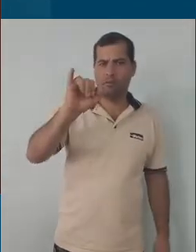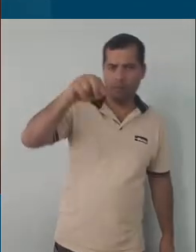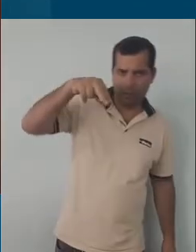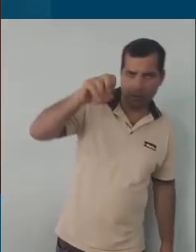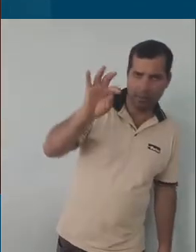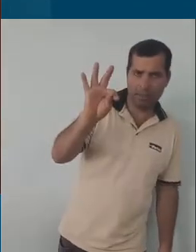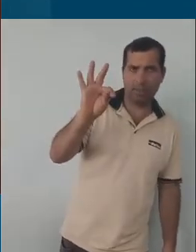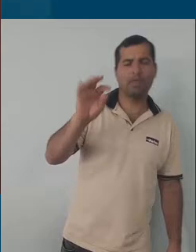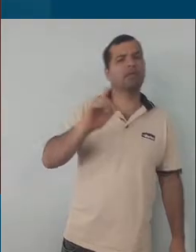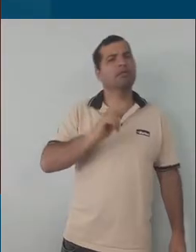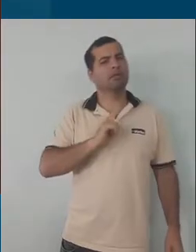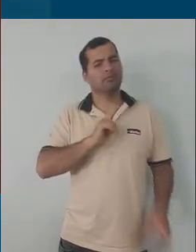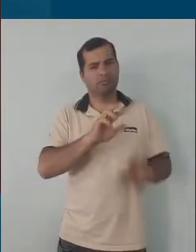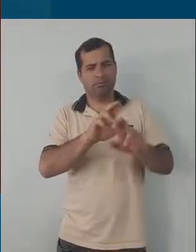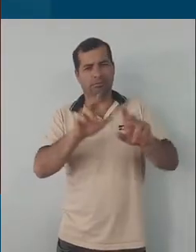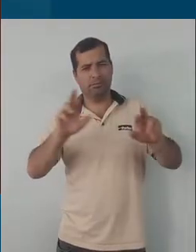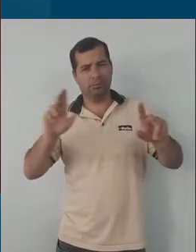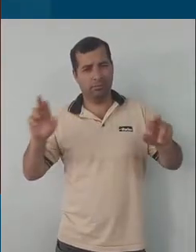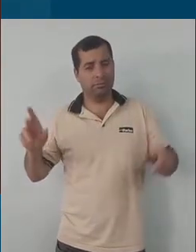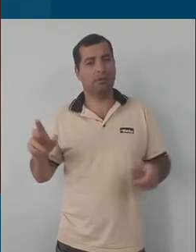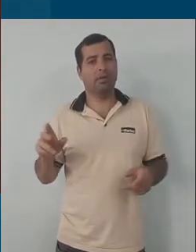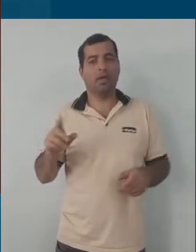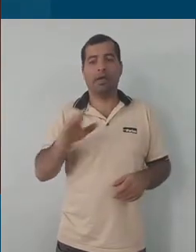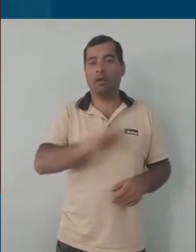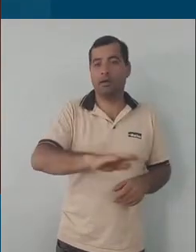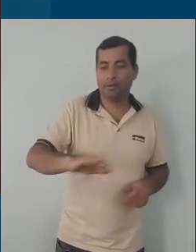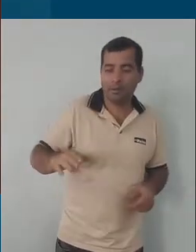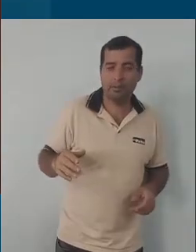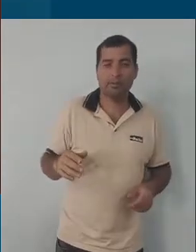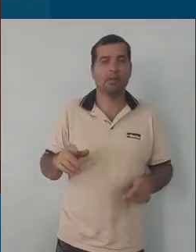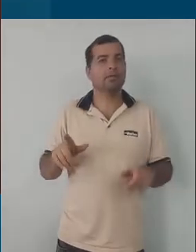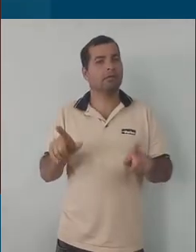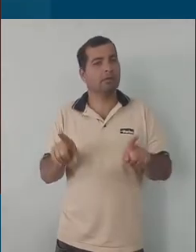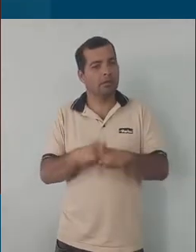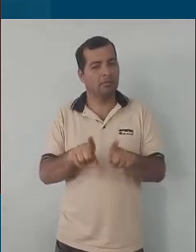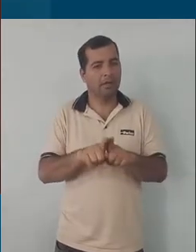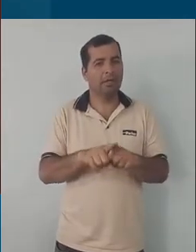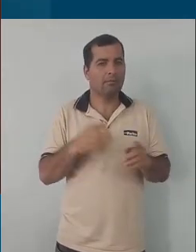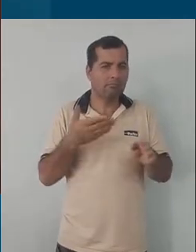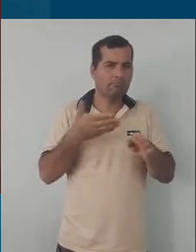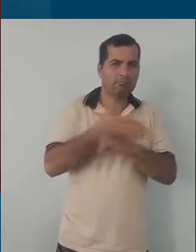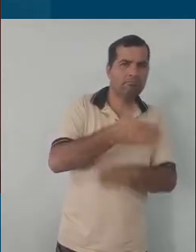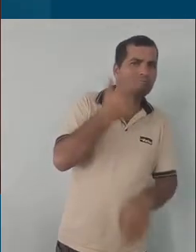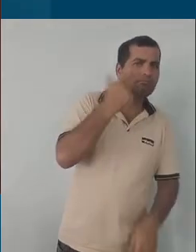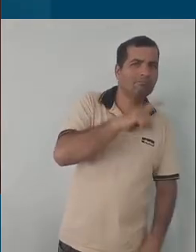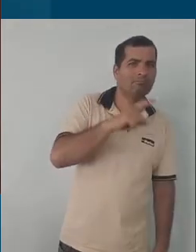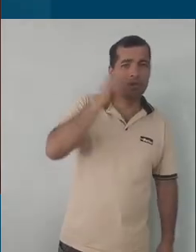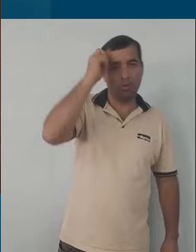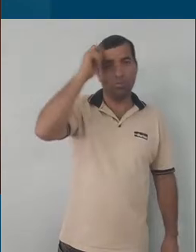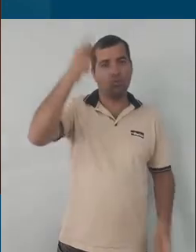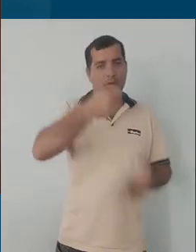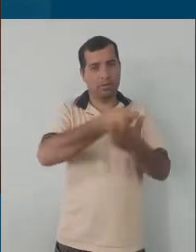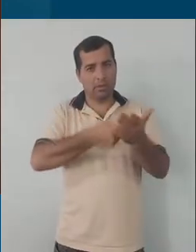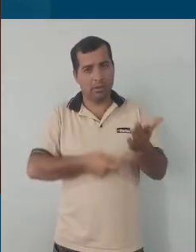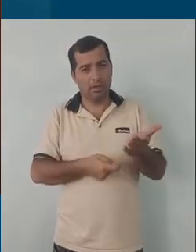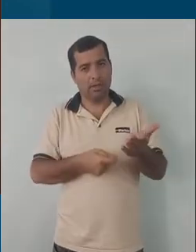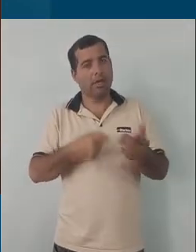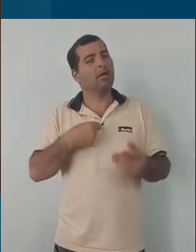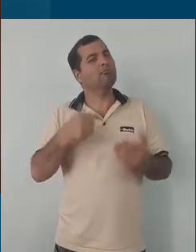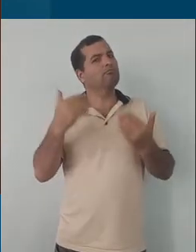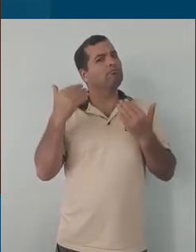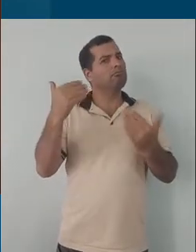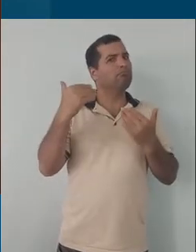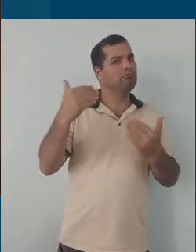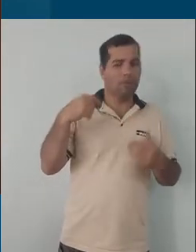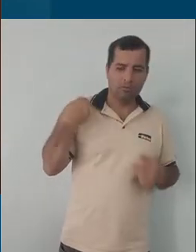vão inserindo a criança no universo da cultura escrita, nós vamos não só... eu desconfio que nós não vamos ter impacto